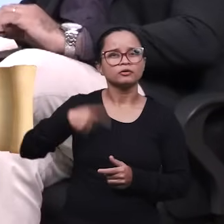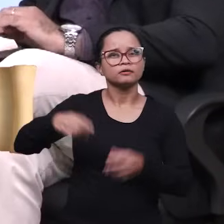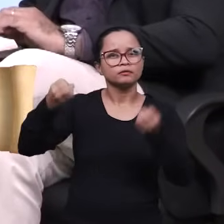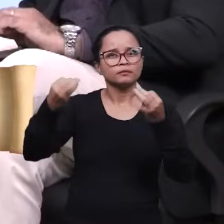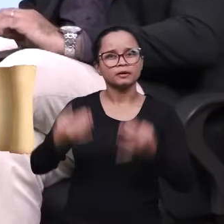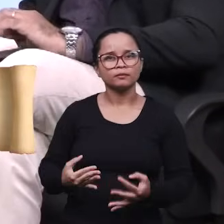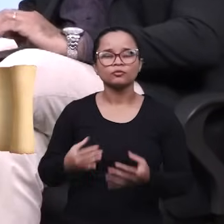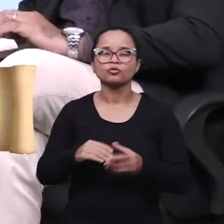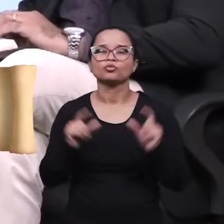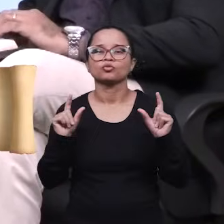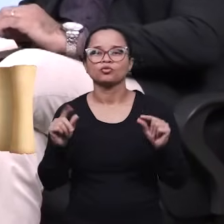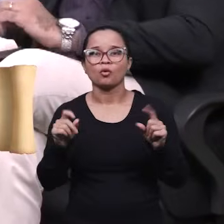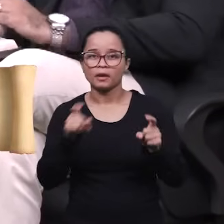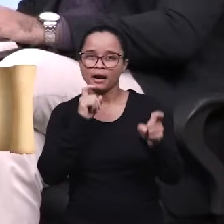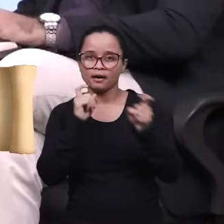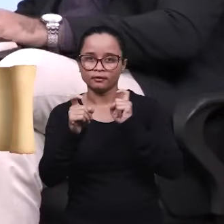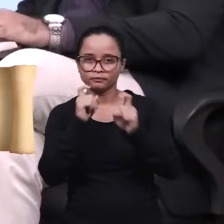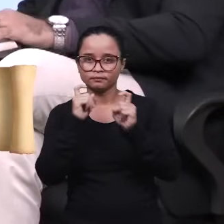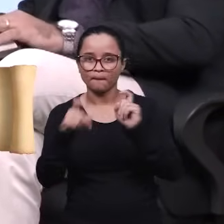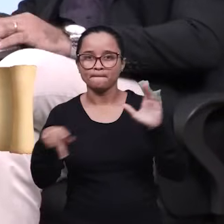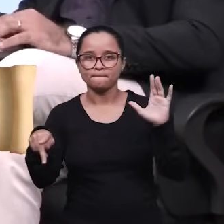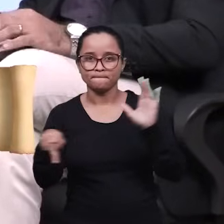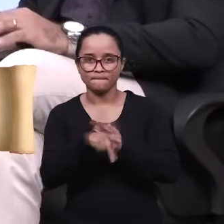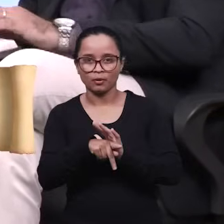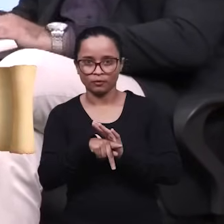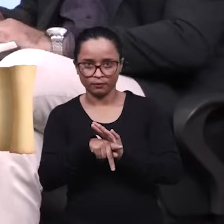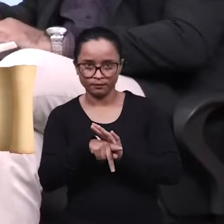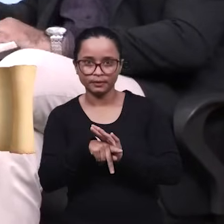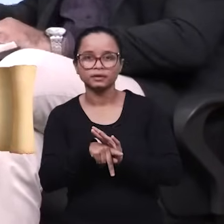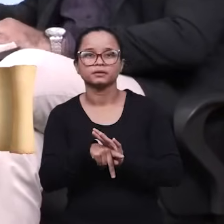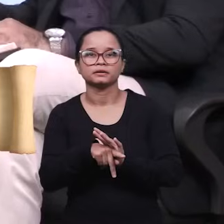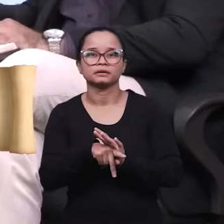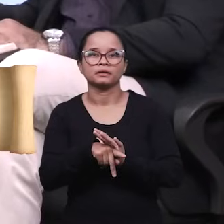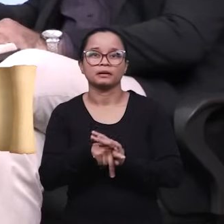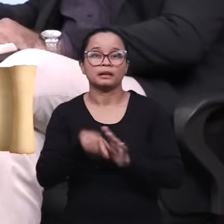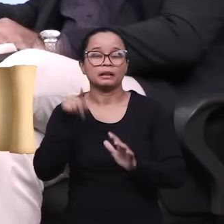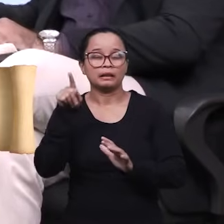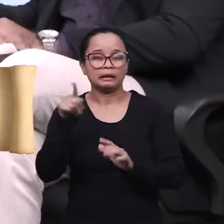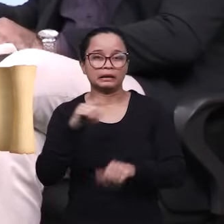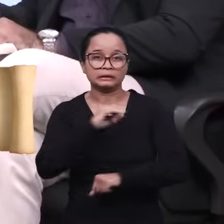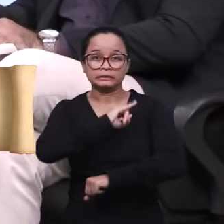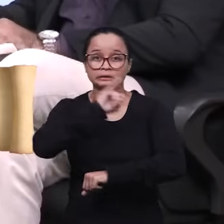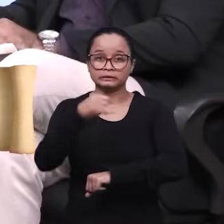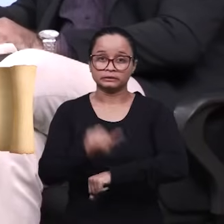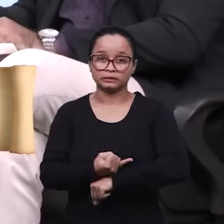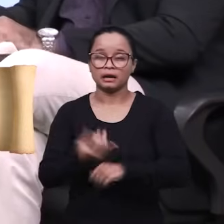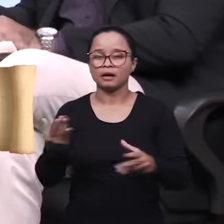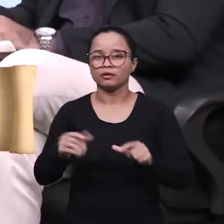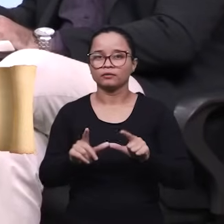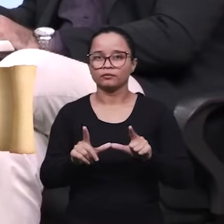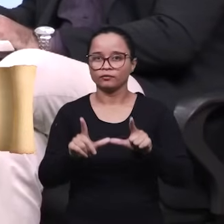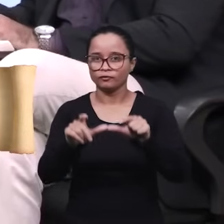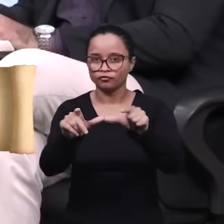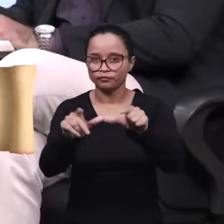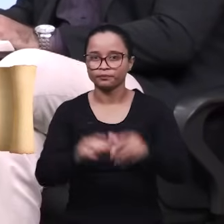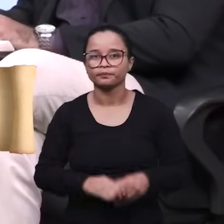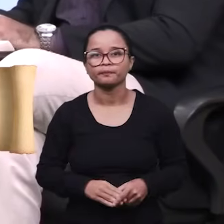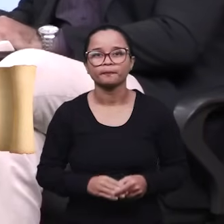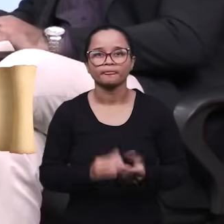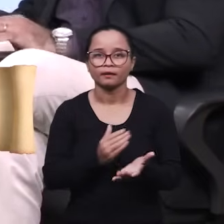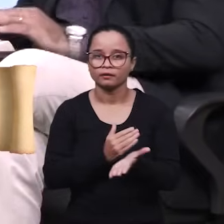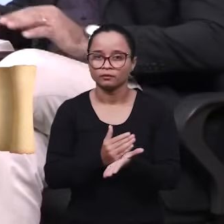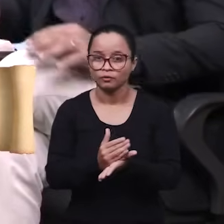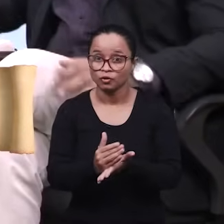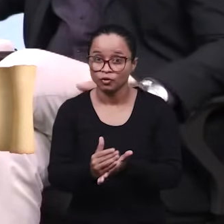Jerusalém e agora nós vamos entrar na viagem, que começou por